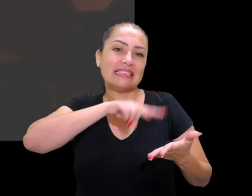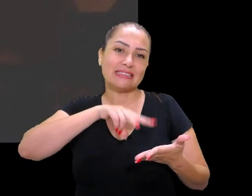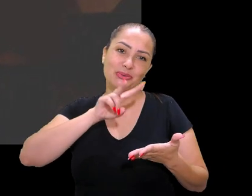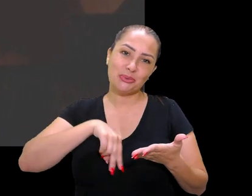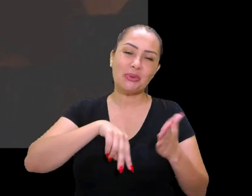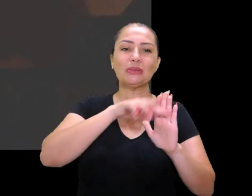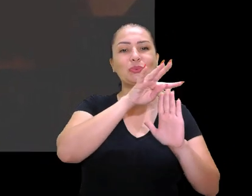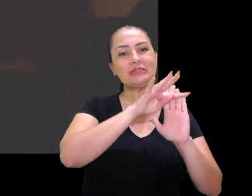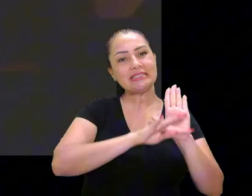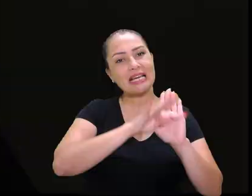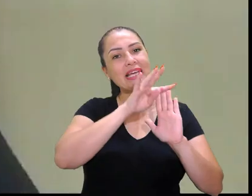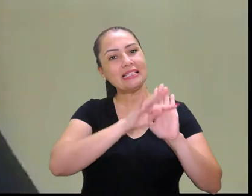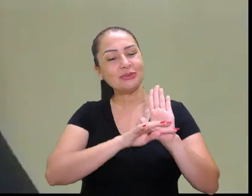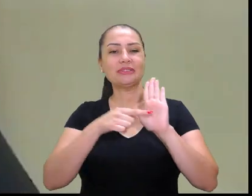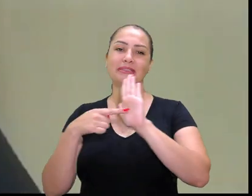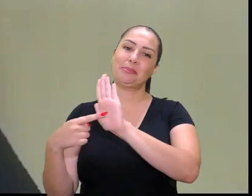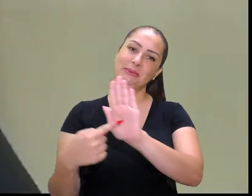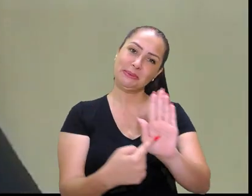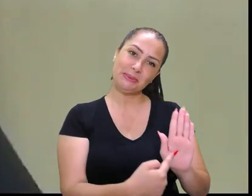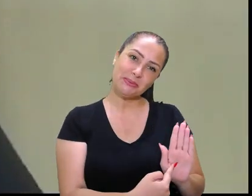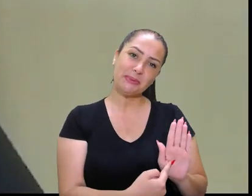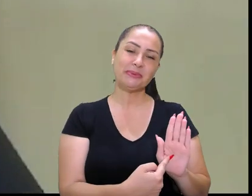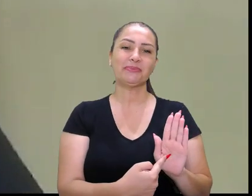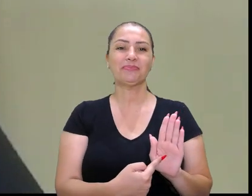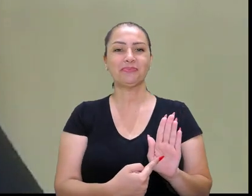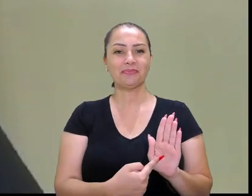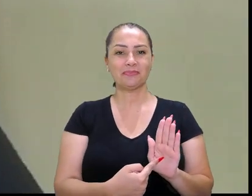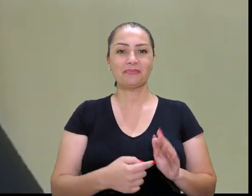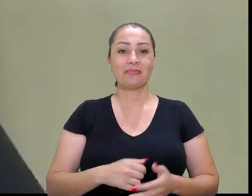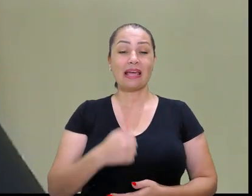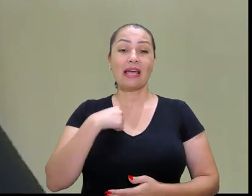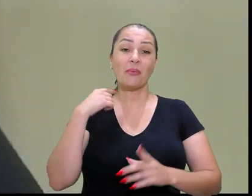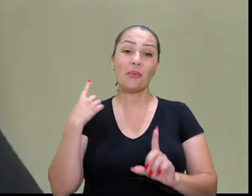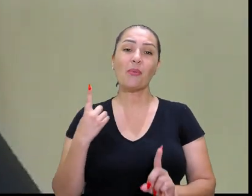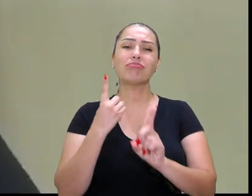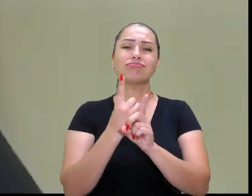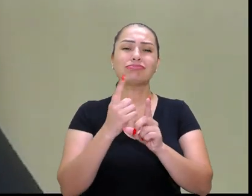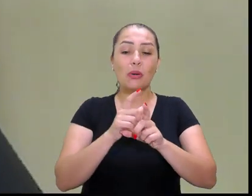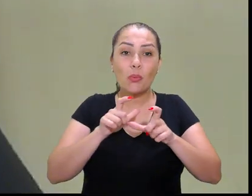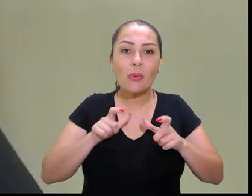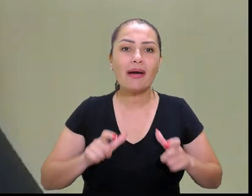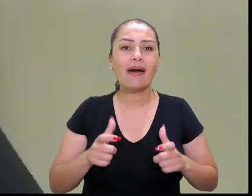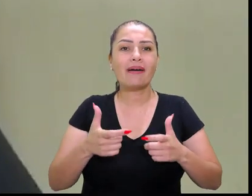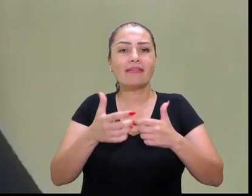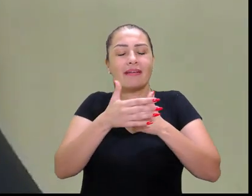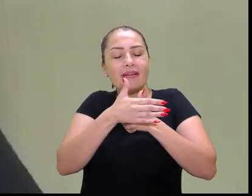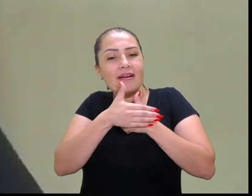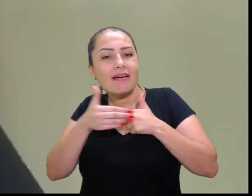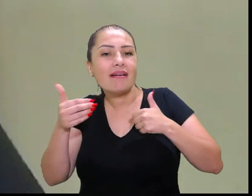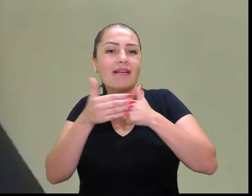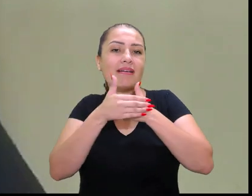dos textos, das apresentações. Eu encontrei um ambiente muito acolhedor, onde